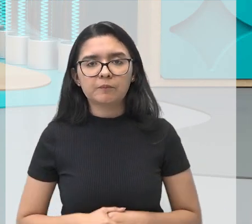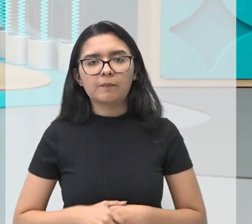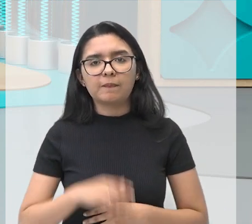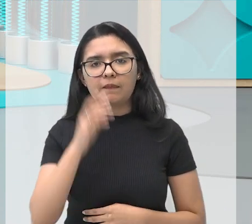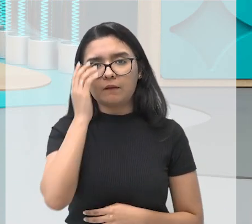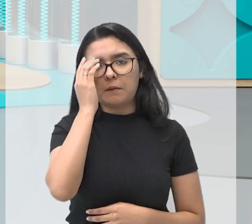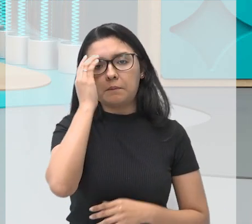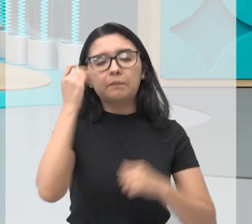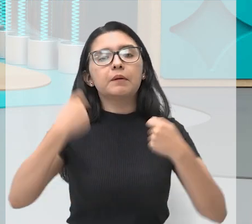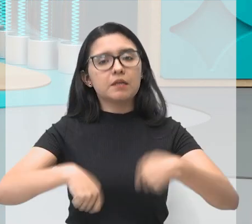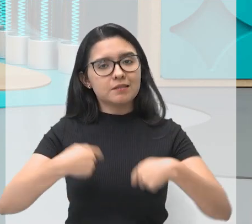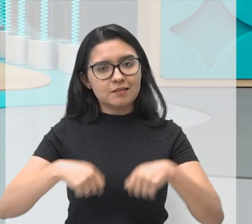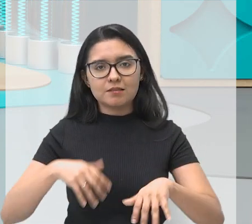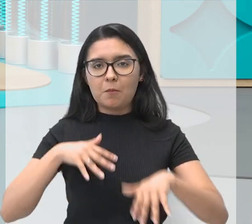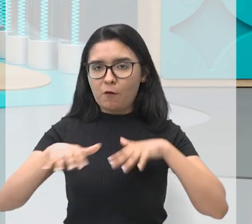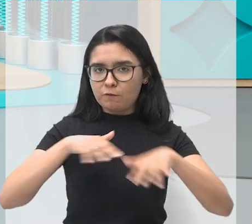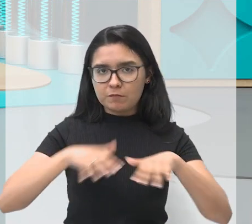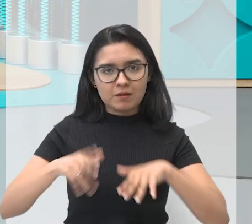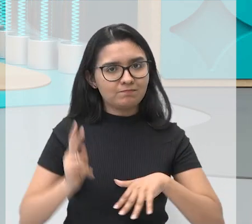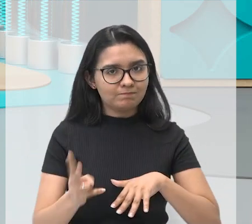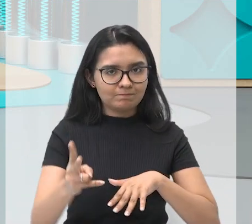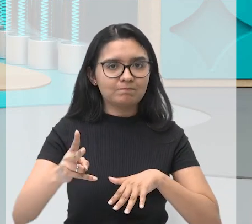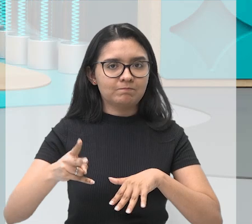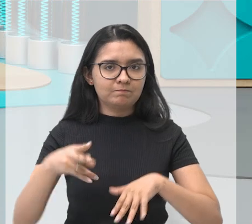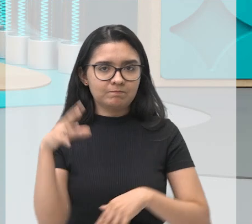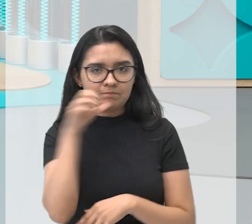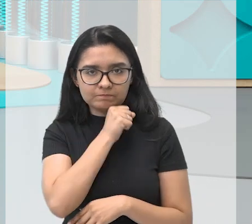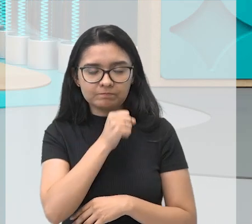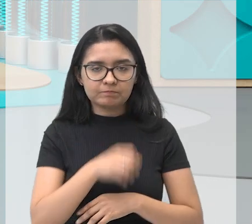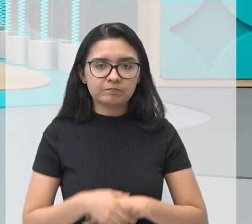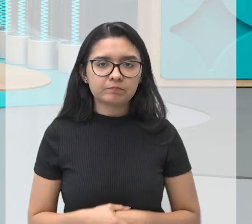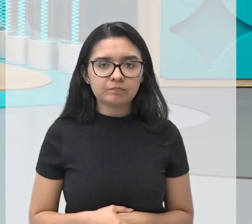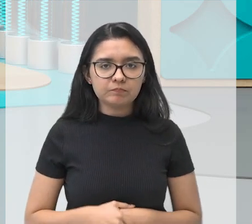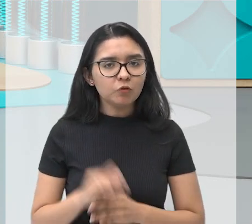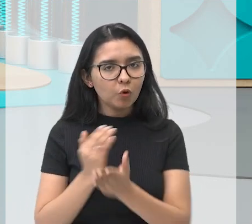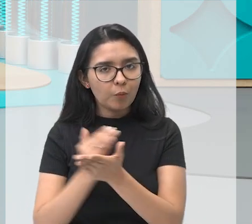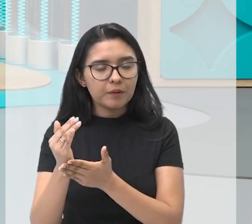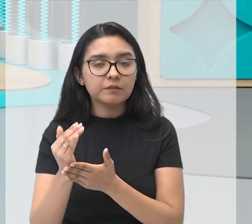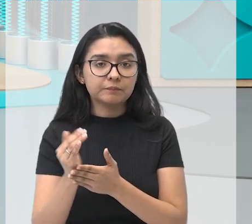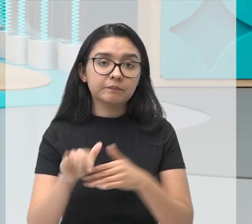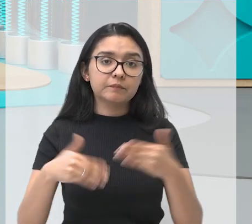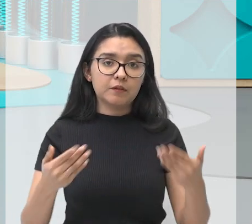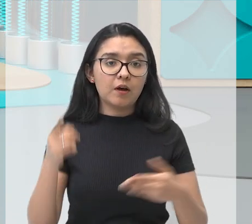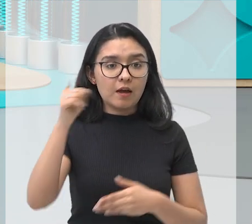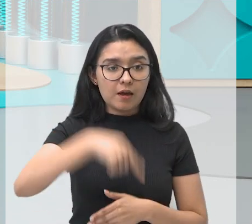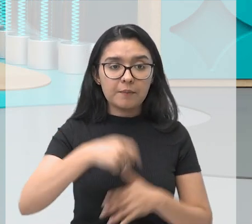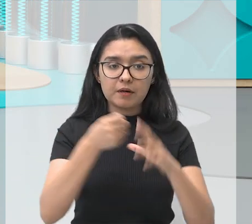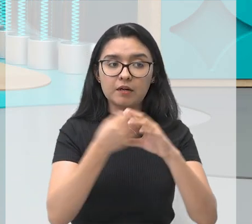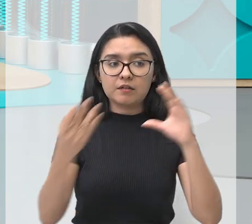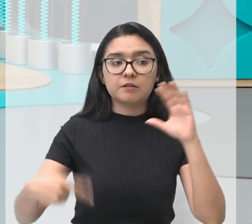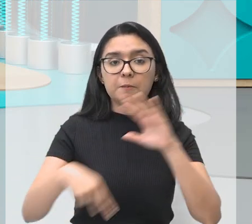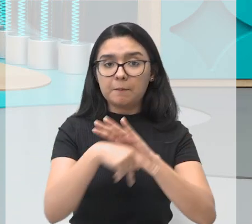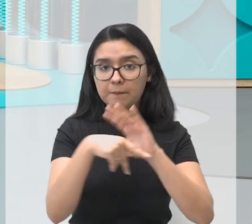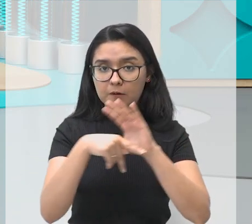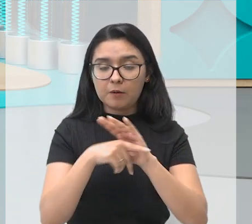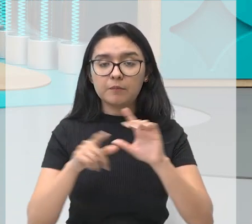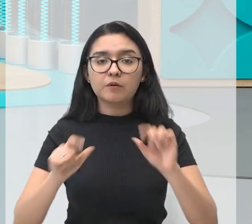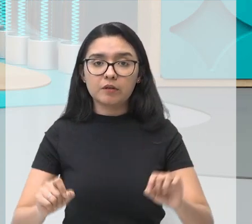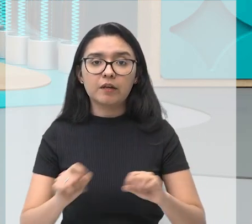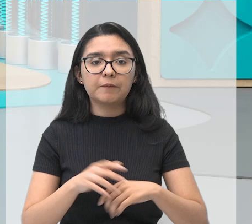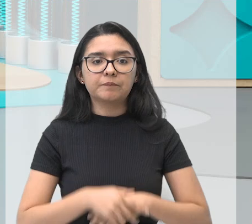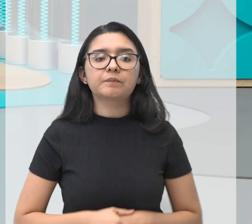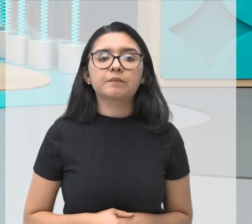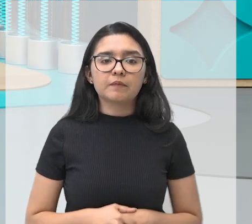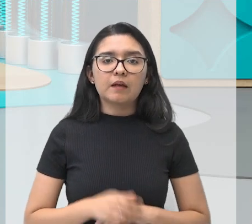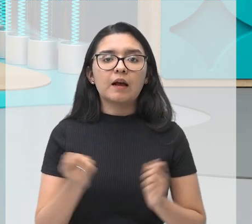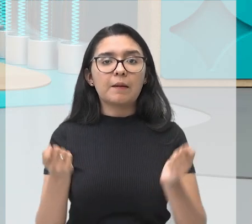mais. Precisa manter esse ritmo o mais próximo do que você começou. Essa é uma das características que a resistência